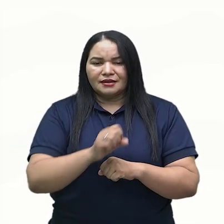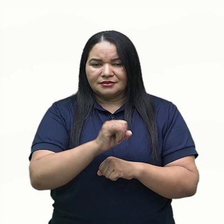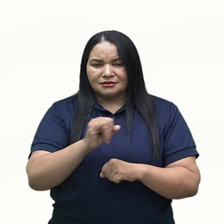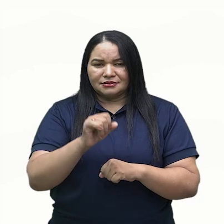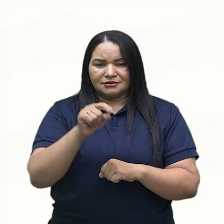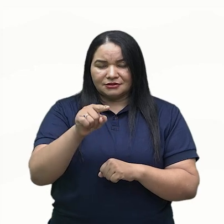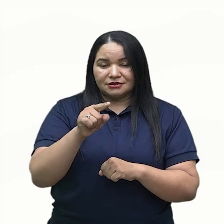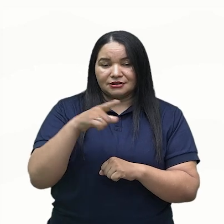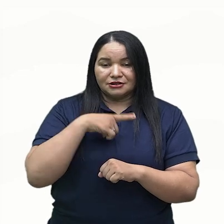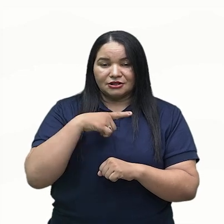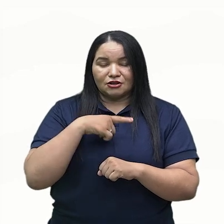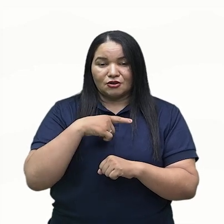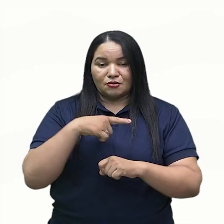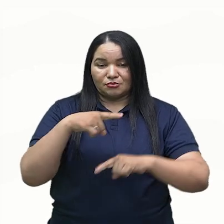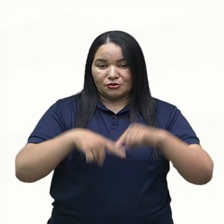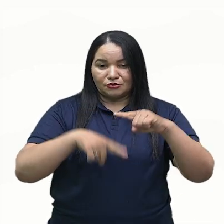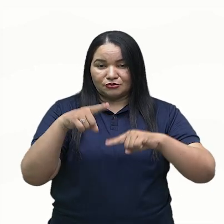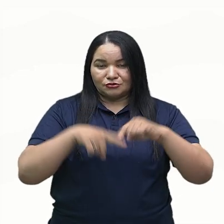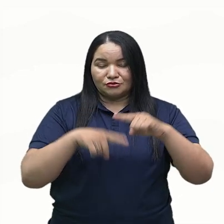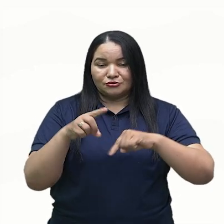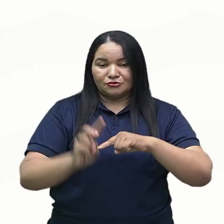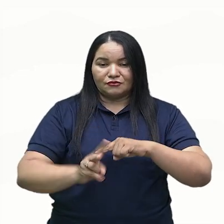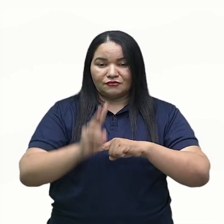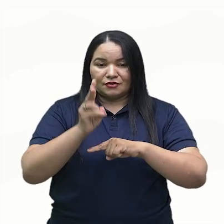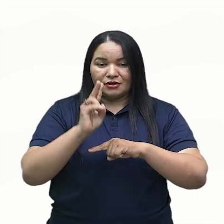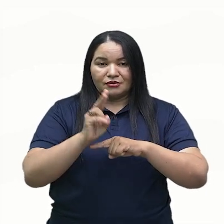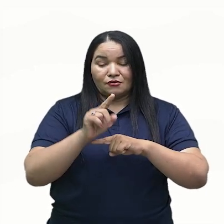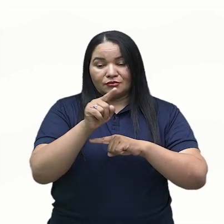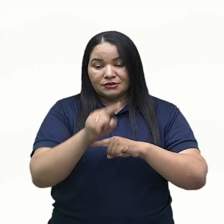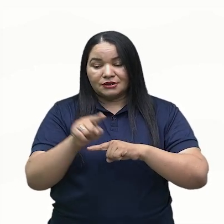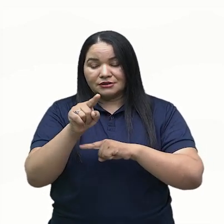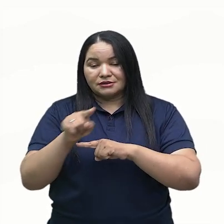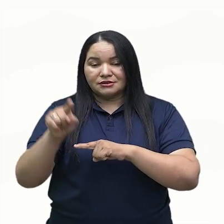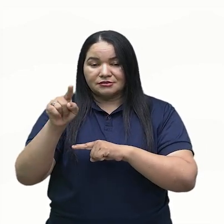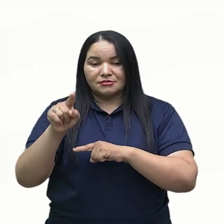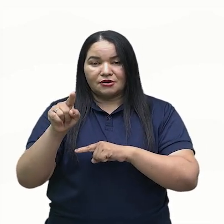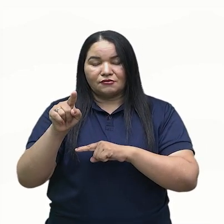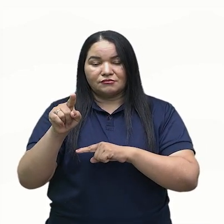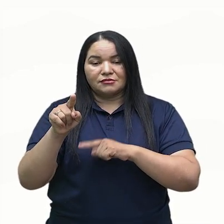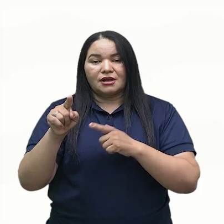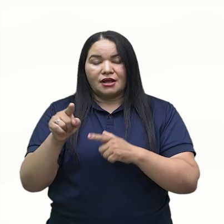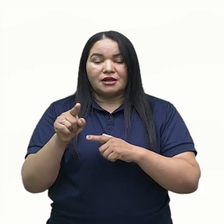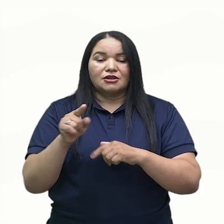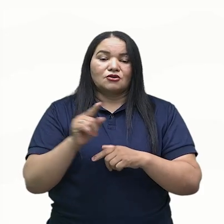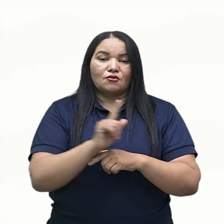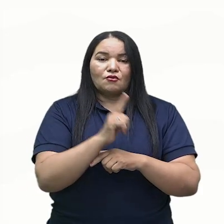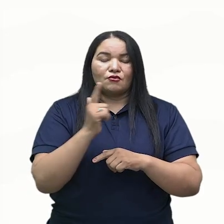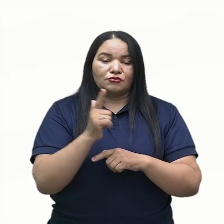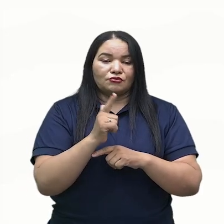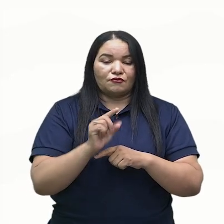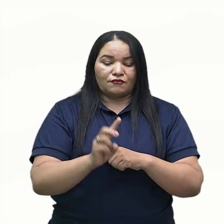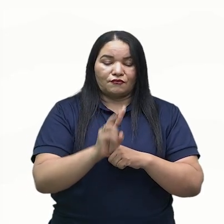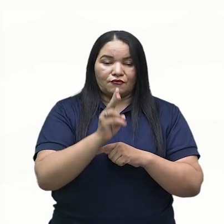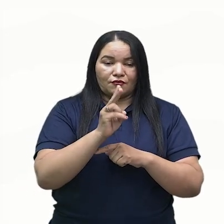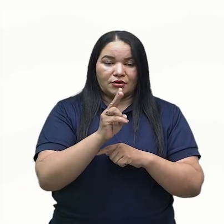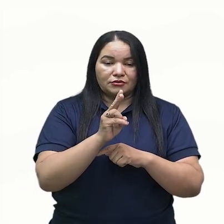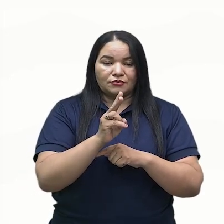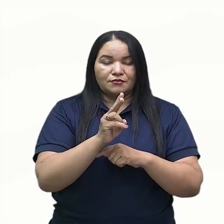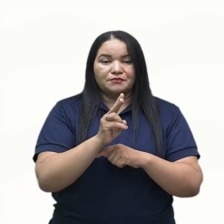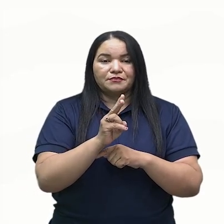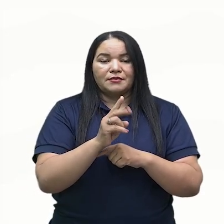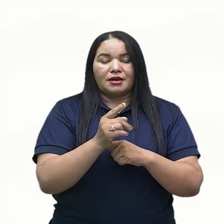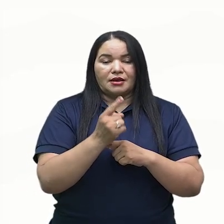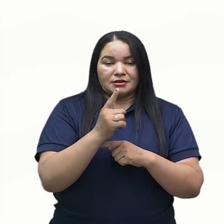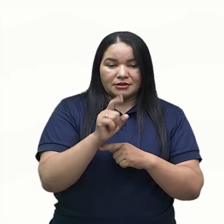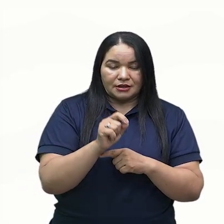dica. Você tem um produto de um valor decimal por um valor que é de base 10, ou